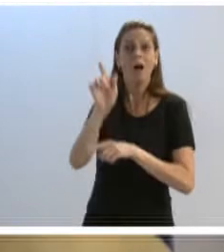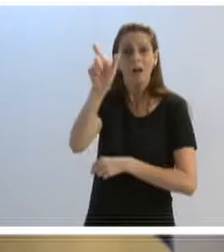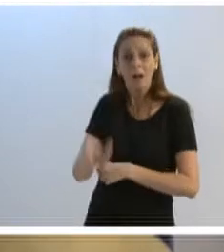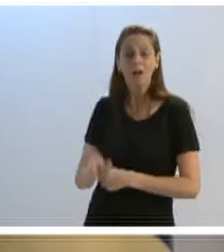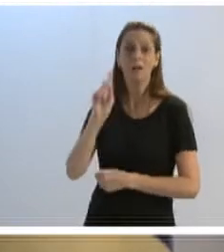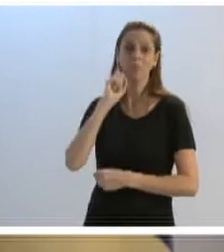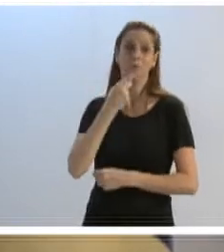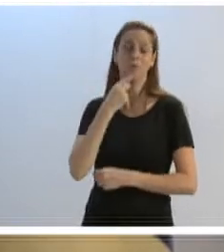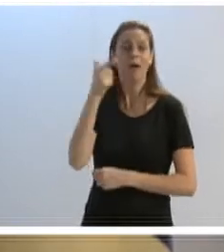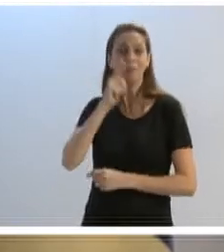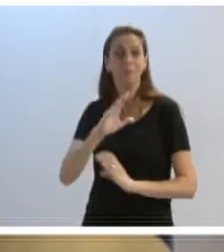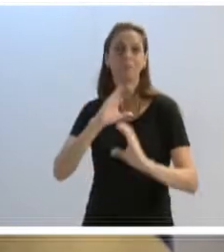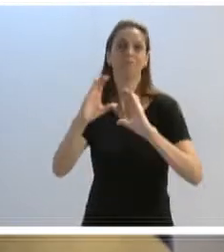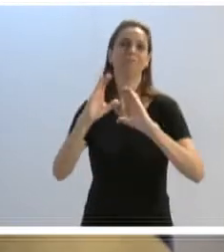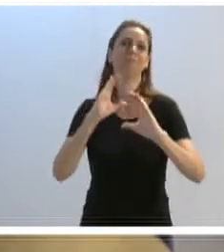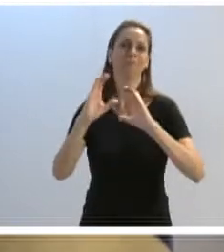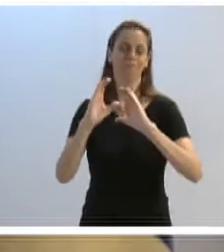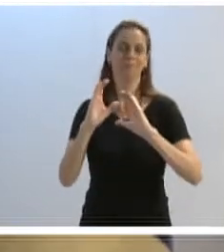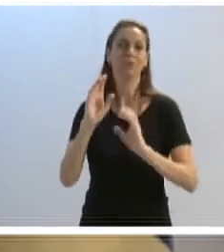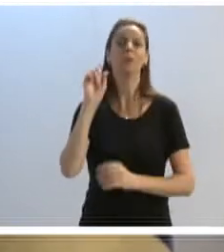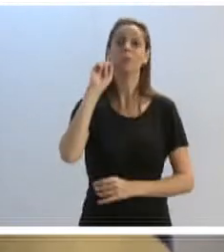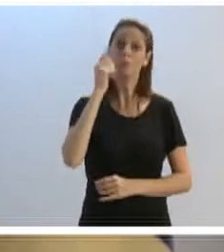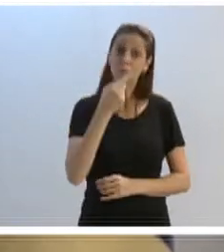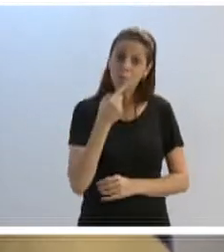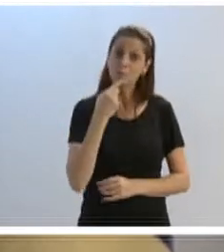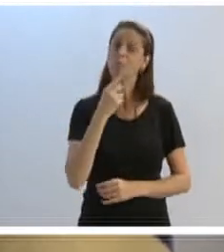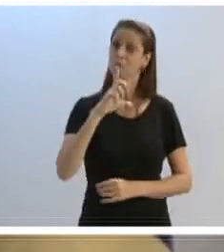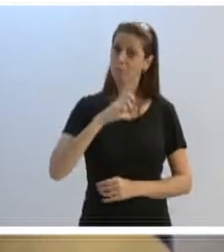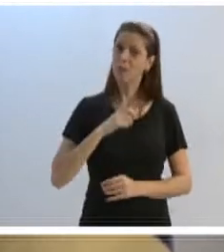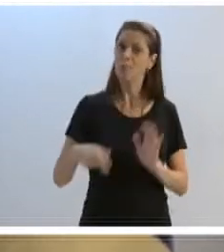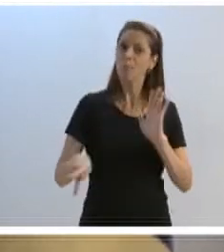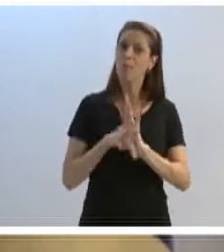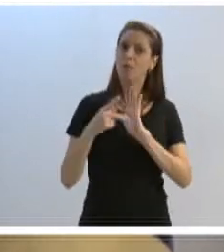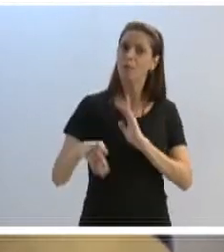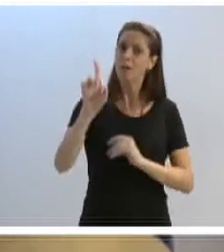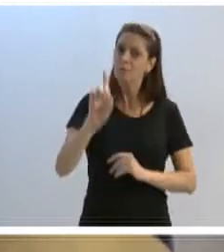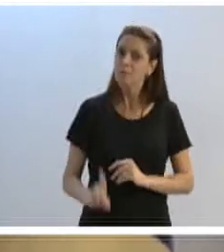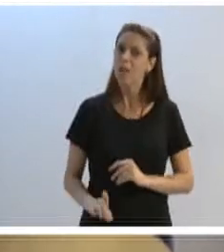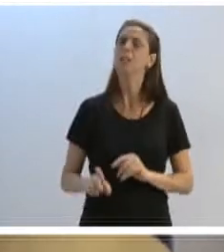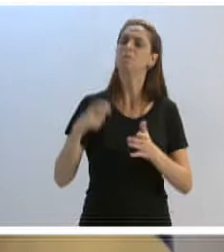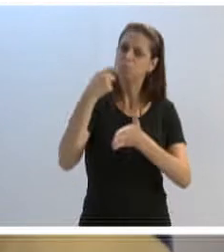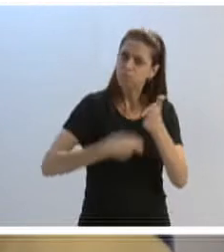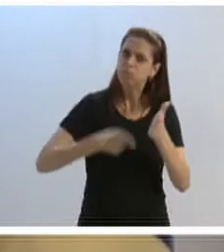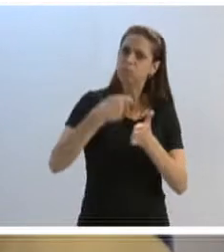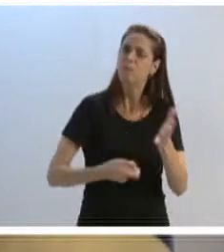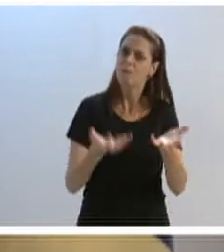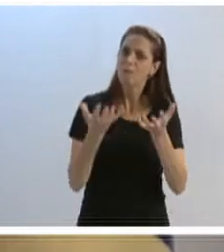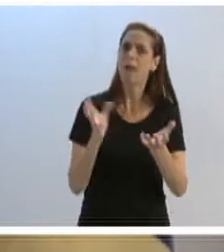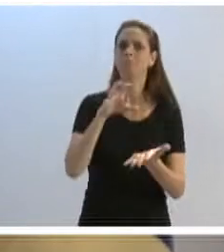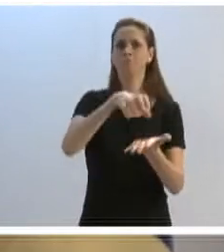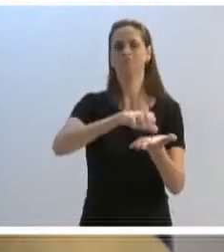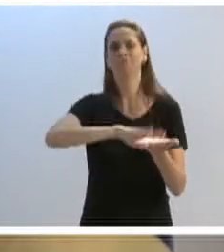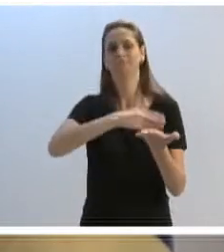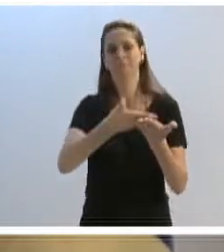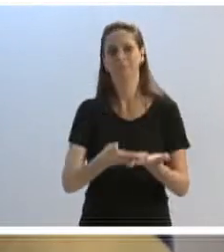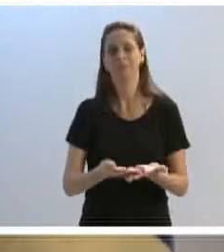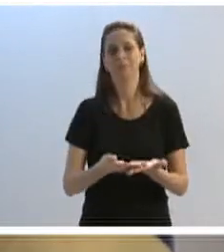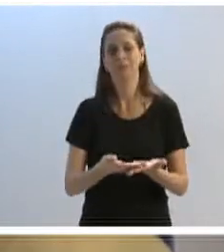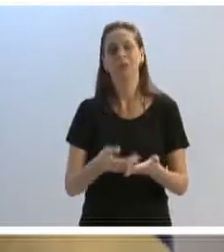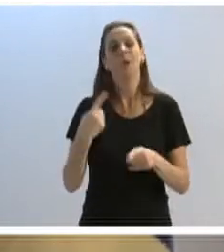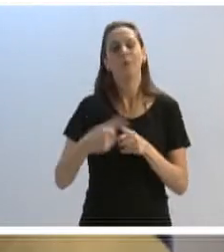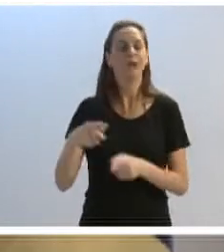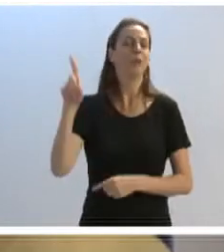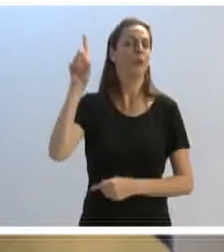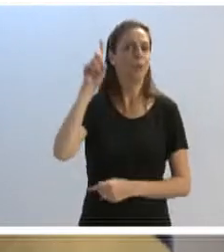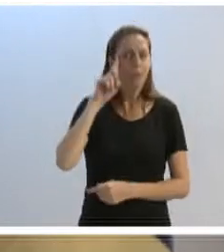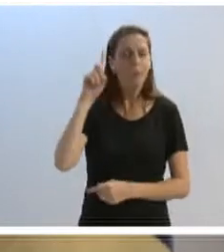na comunicação. Os surdos têm os seus direitos e reivindicam essa central, pois todos os